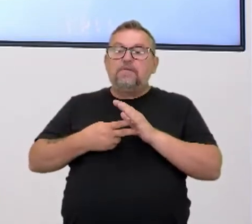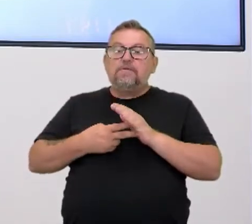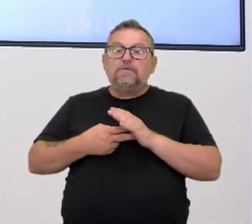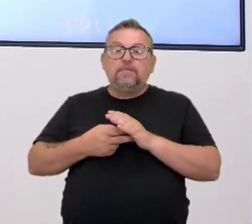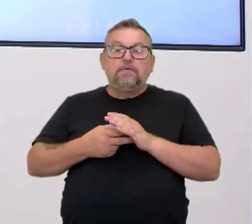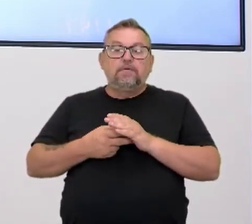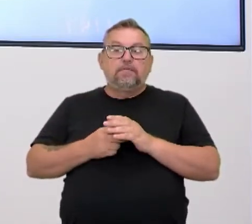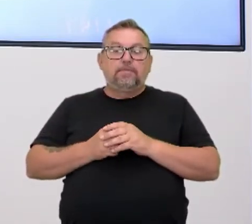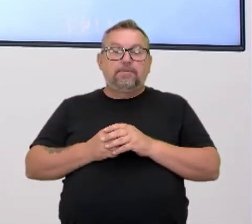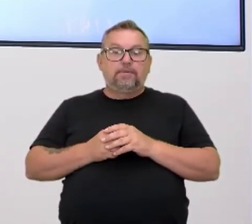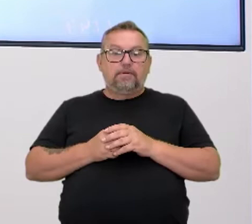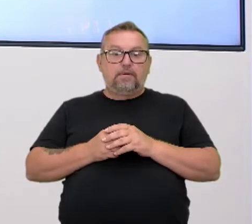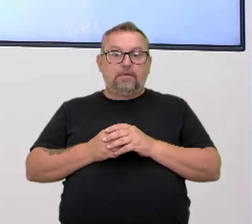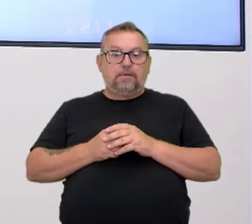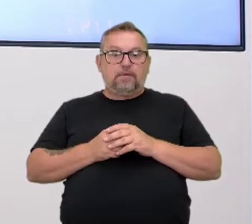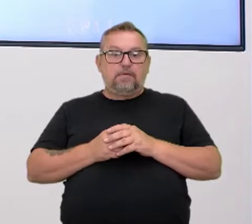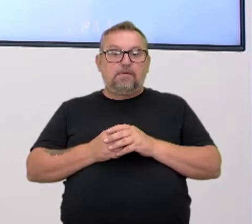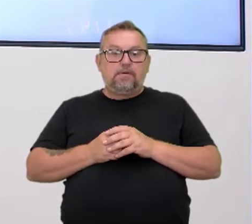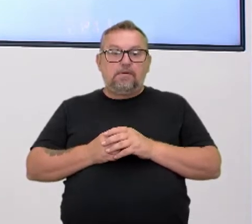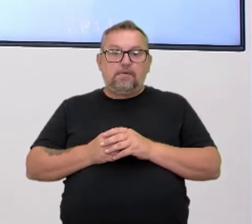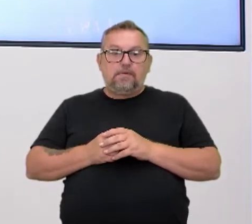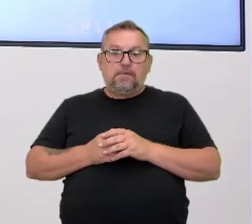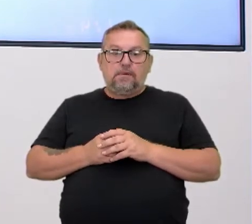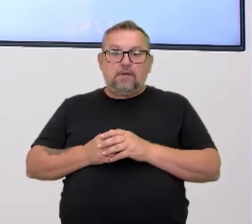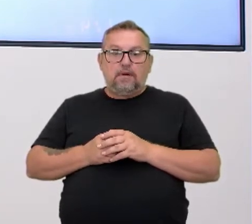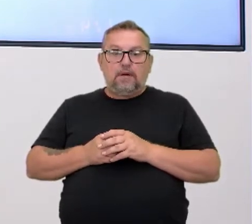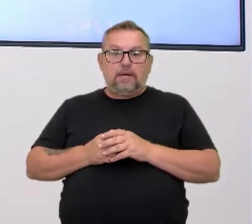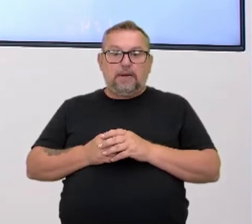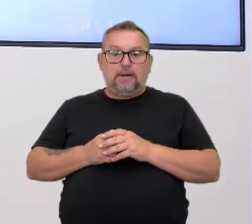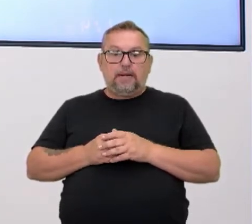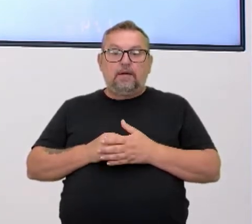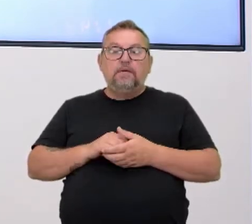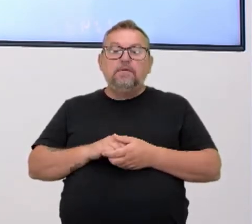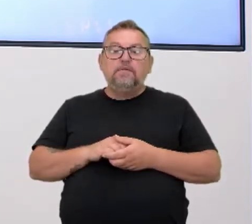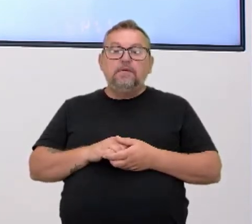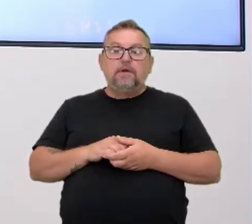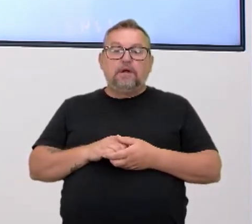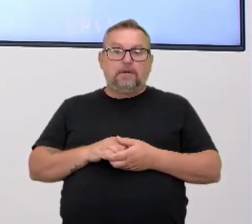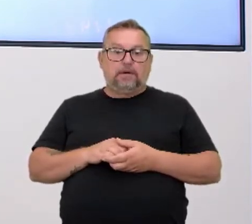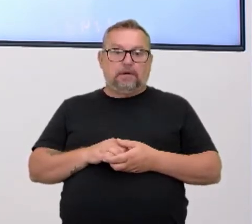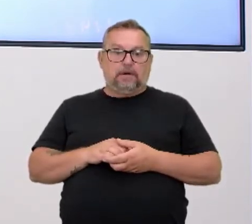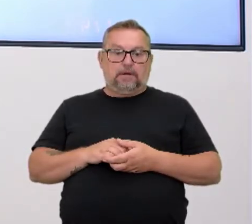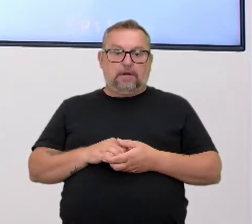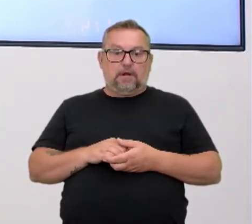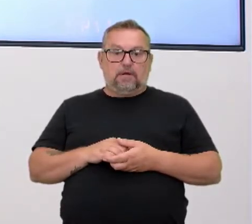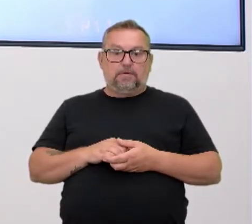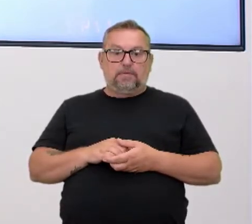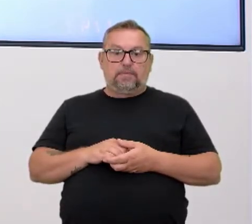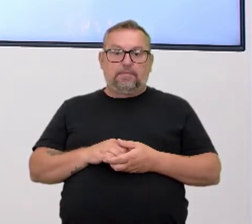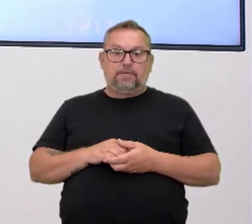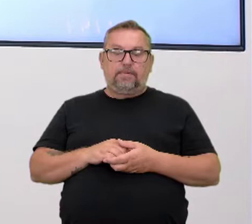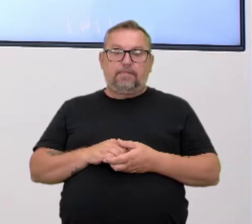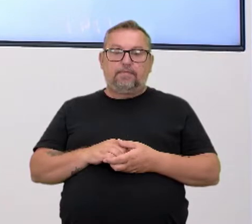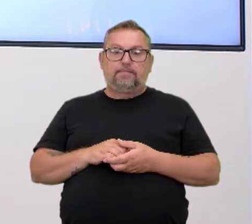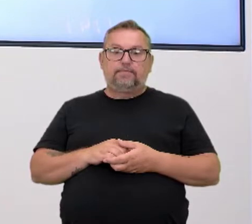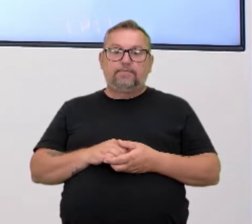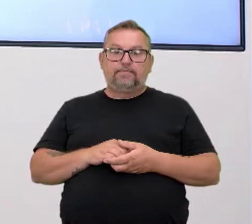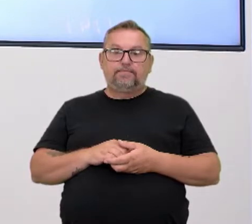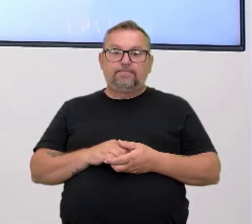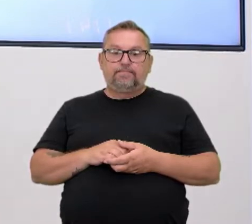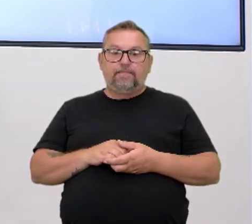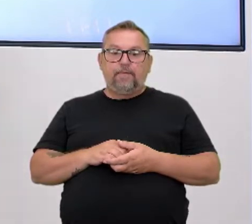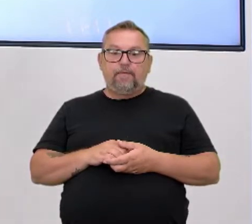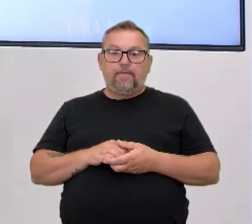que ela apresenta aí pra gente. Então, tem as ramificações secundárias, as ramificações primárias e a ideia